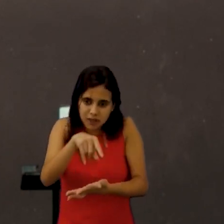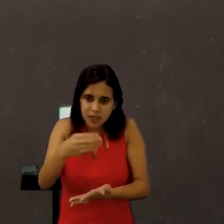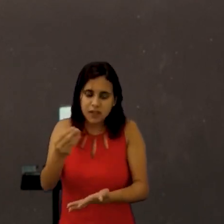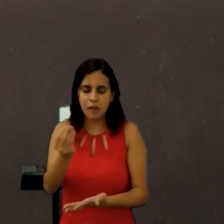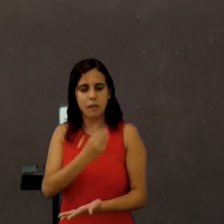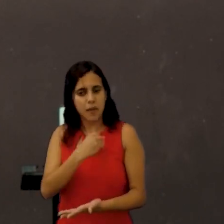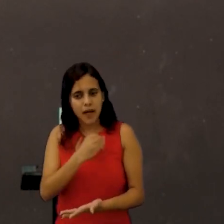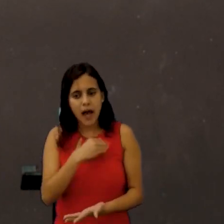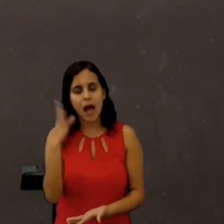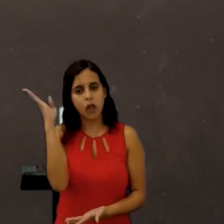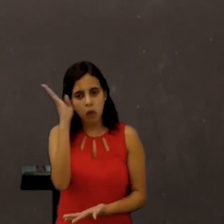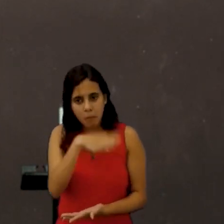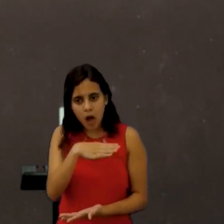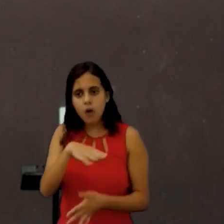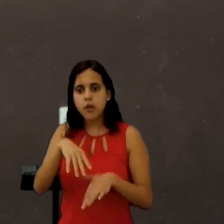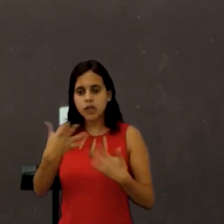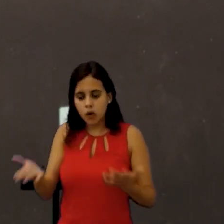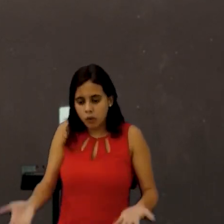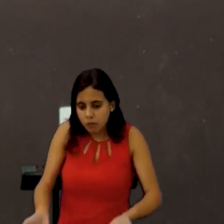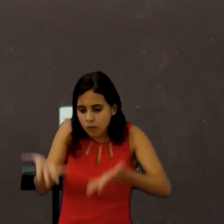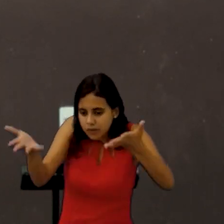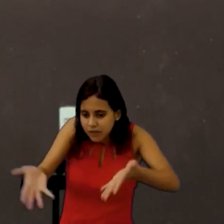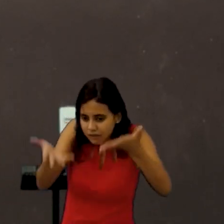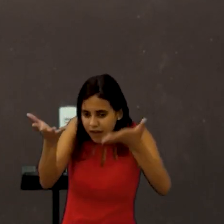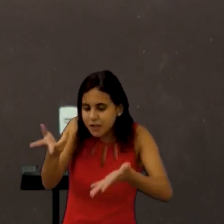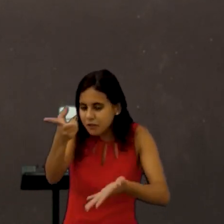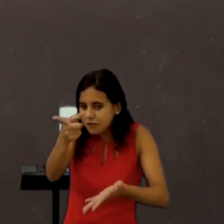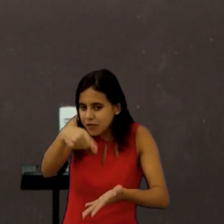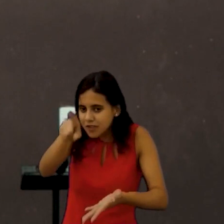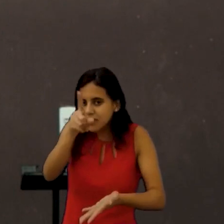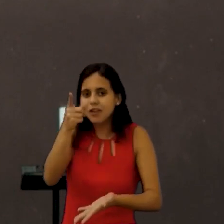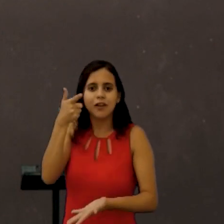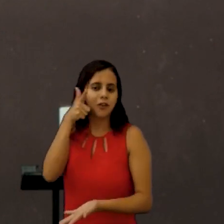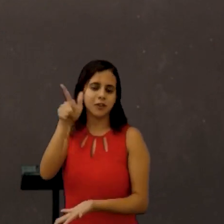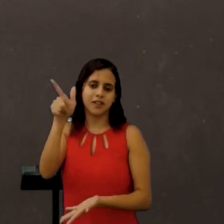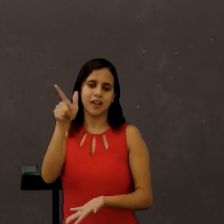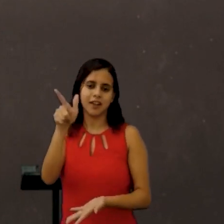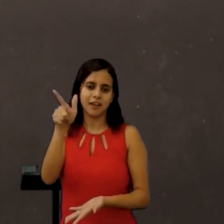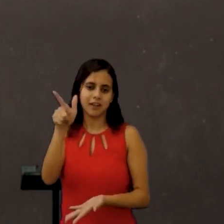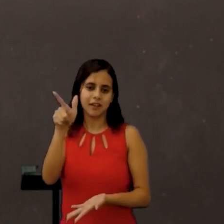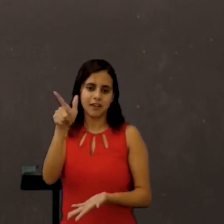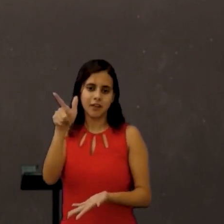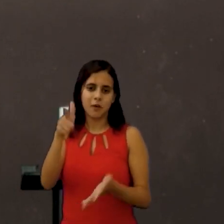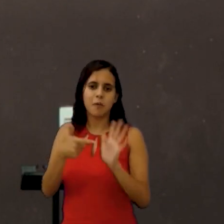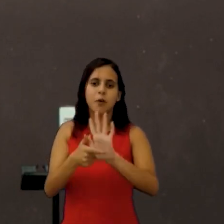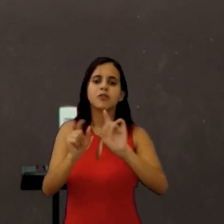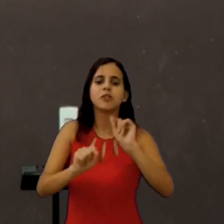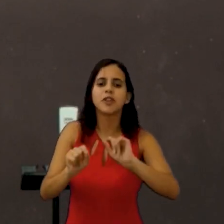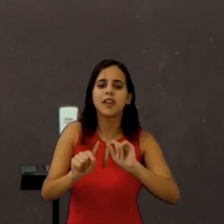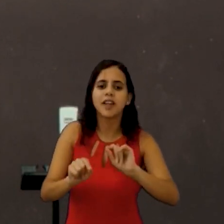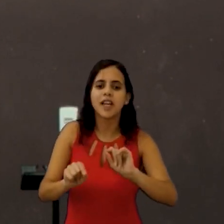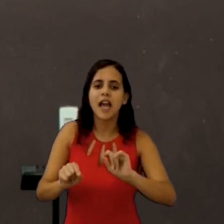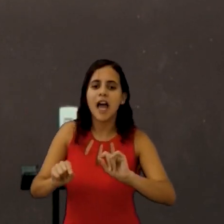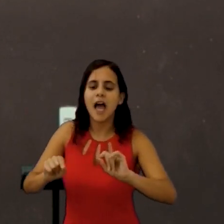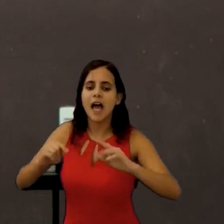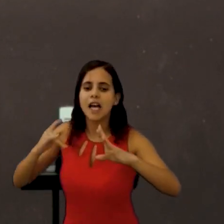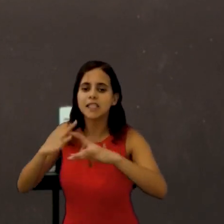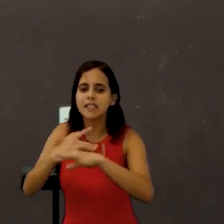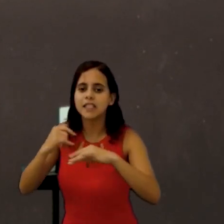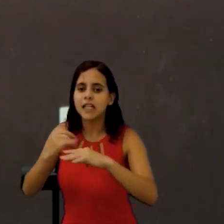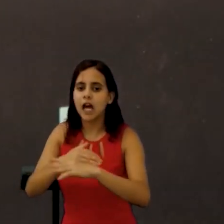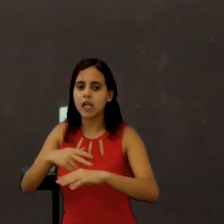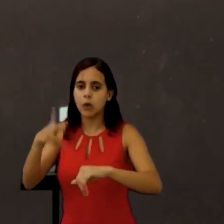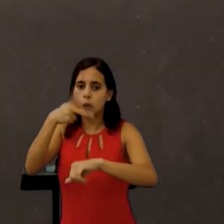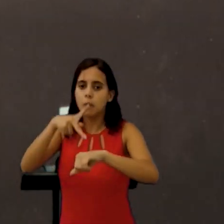você cometer, mais longe da espada você vai estar. O que isso produz na sociedade?